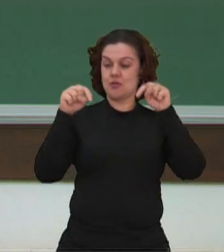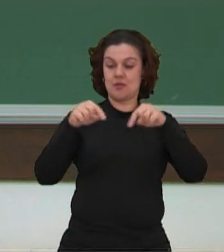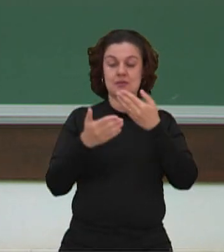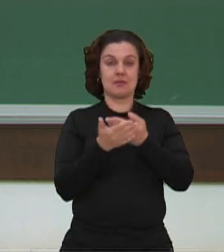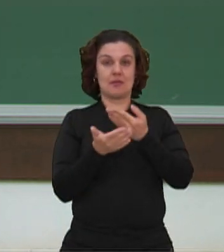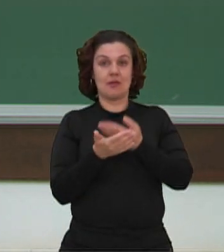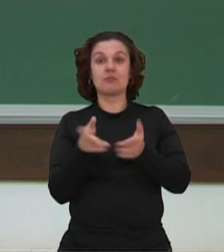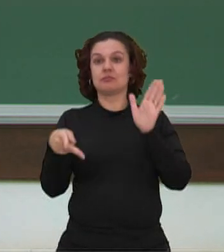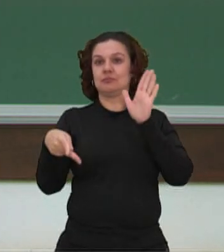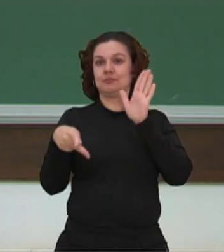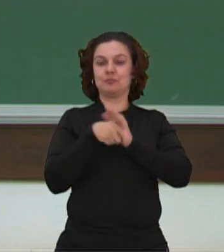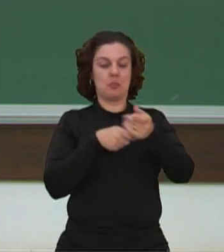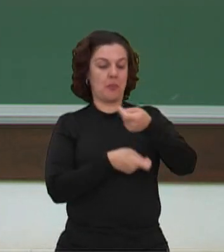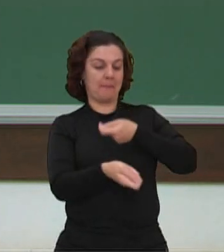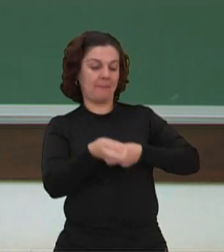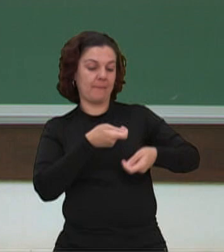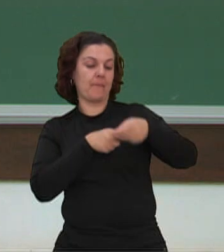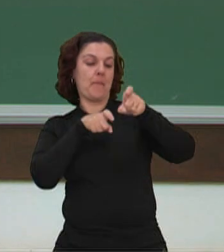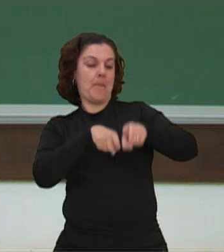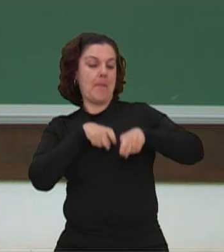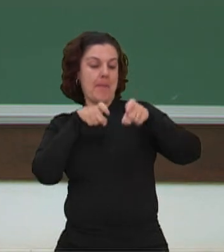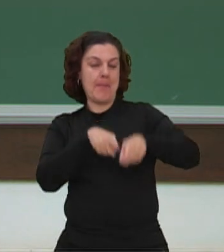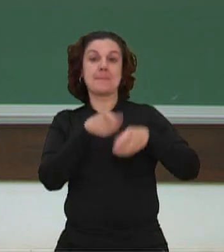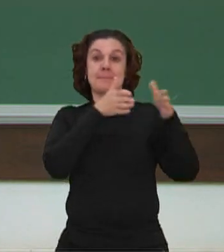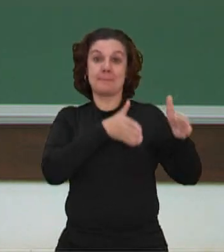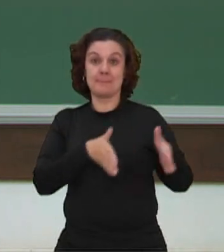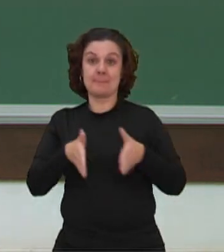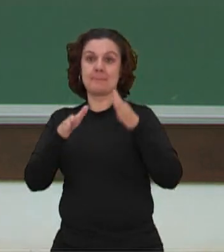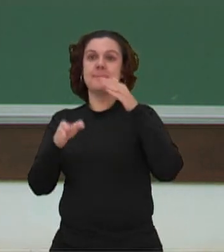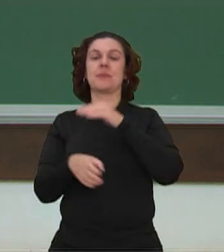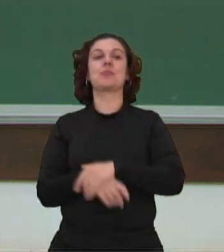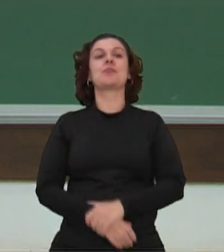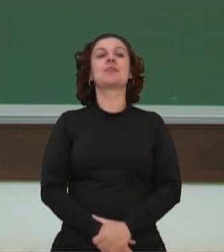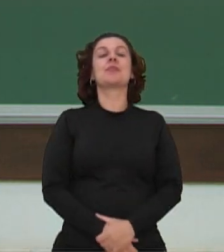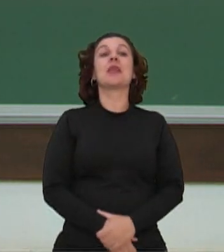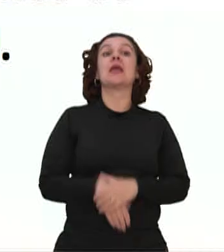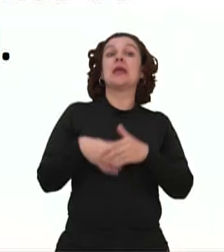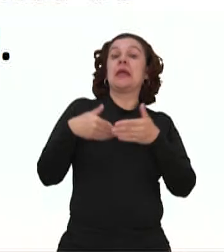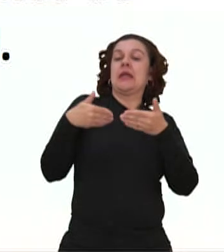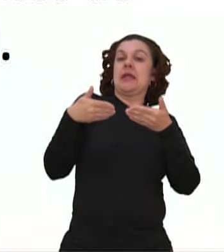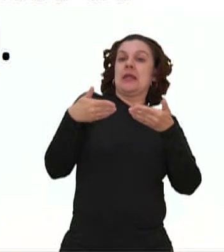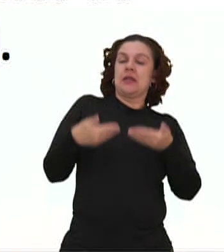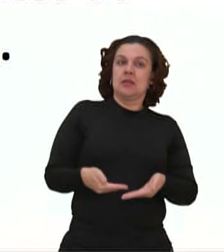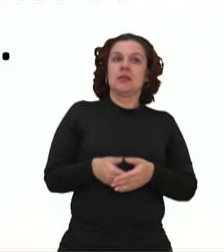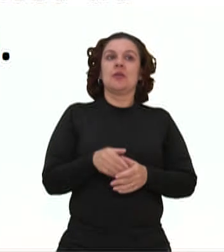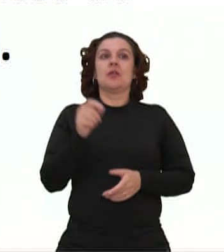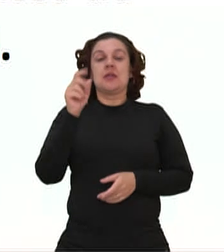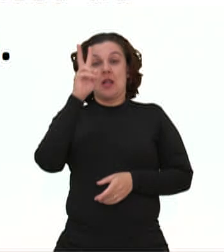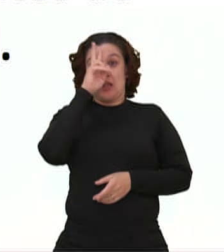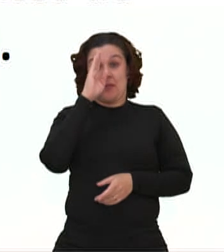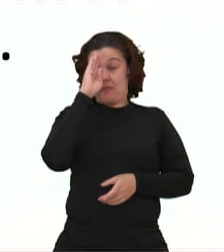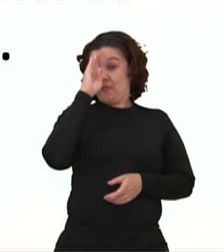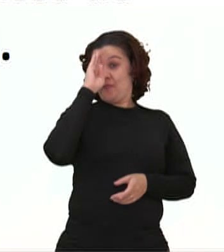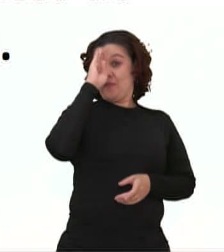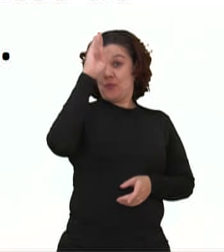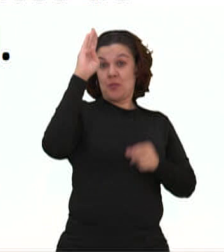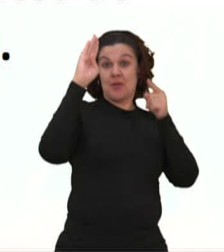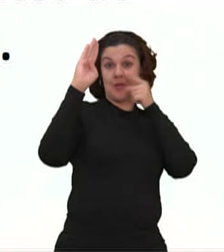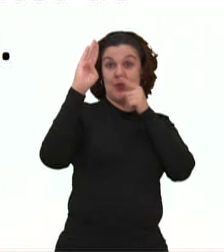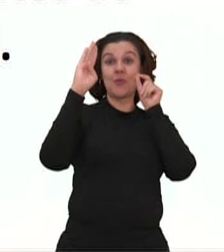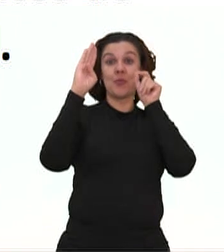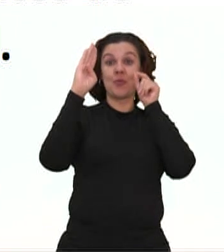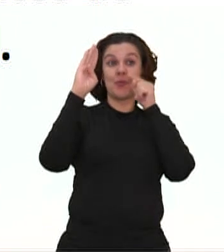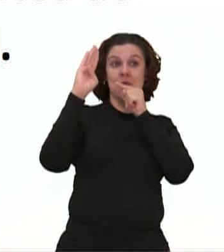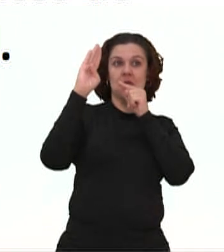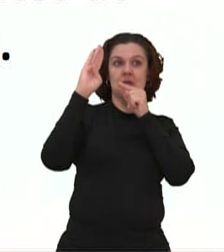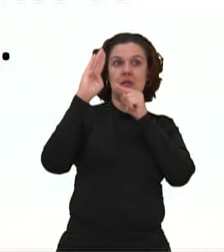aula é economia agrícola, essa produção na colônia. E para falarmos disso, é fundamental a gente lembrar